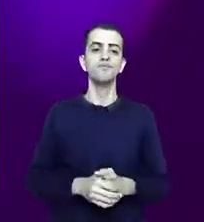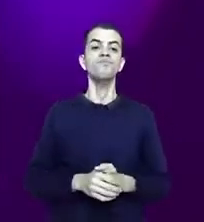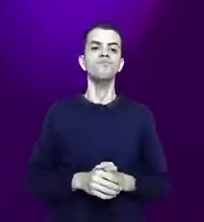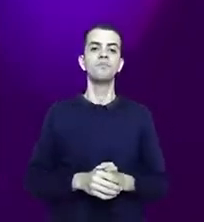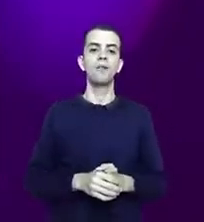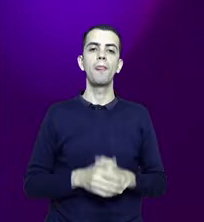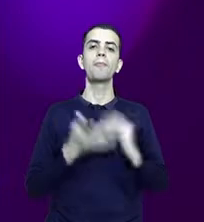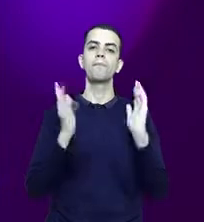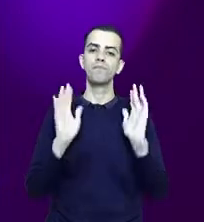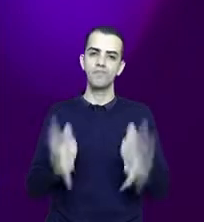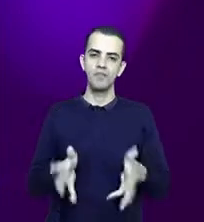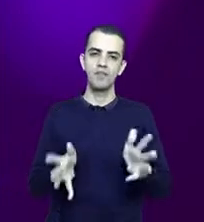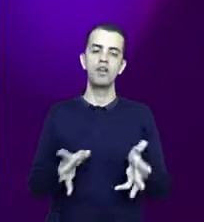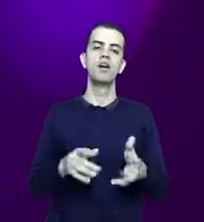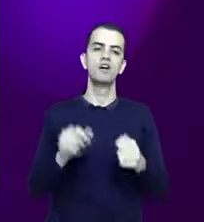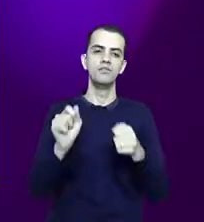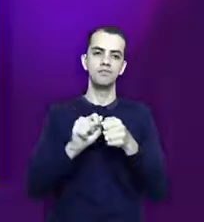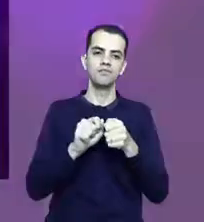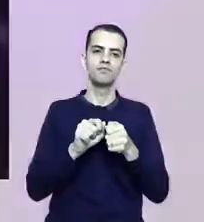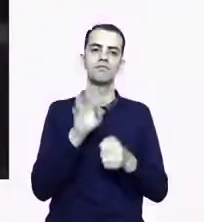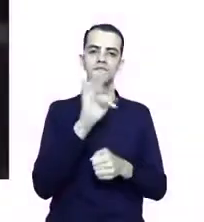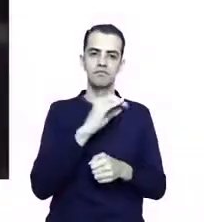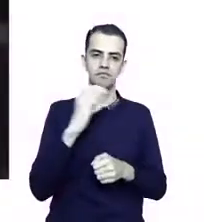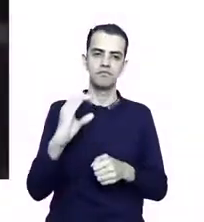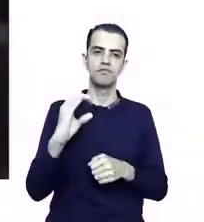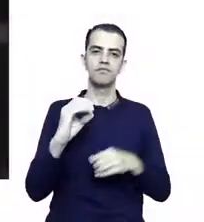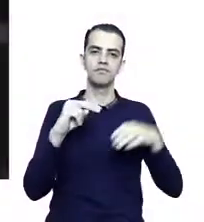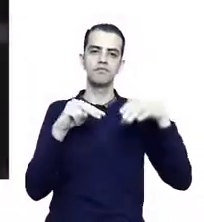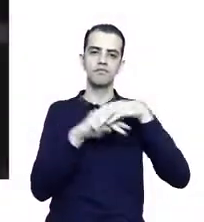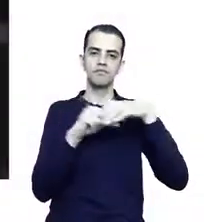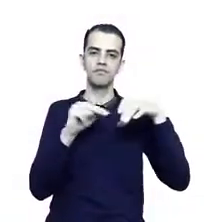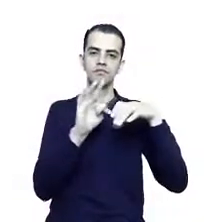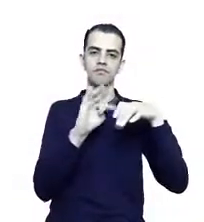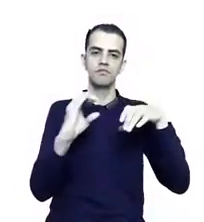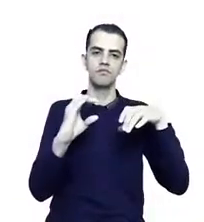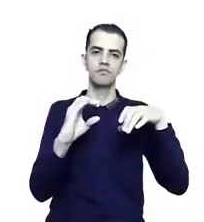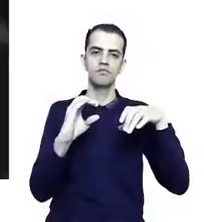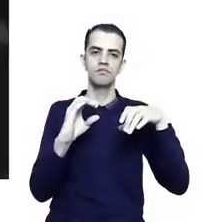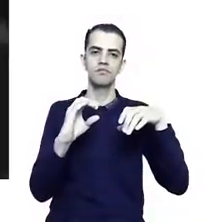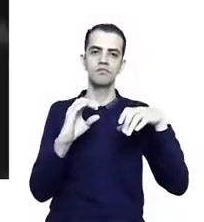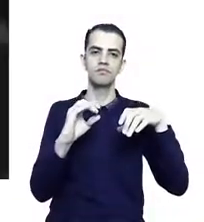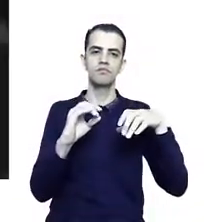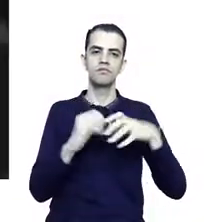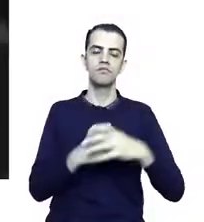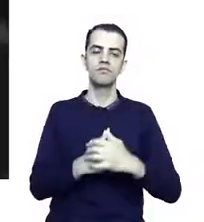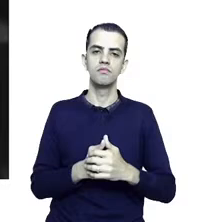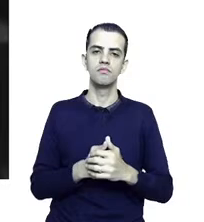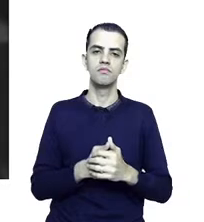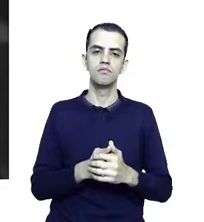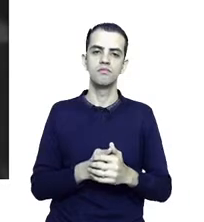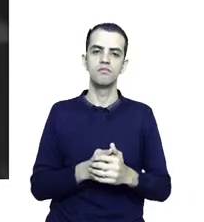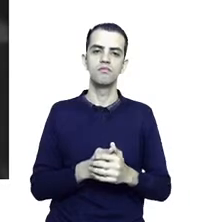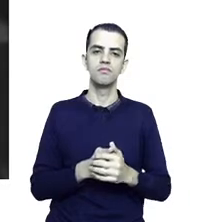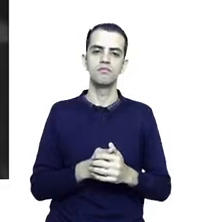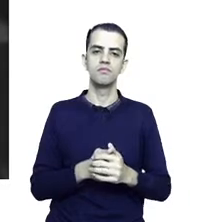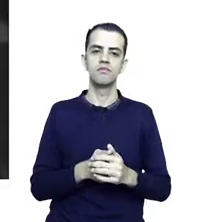fizemos uma avaliação tomográfica. Opa.